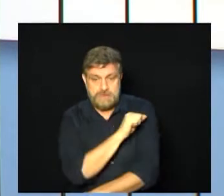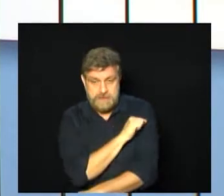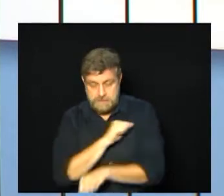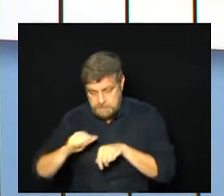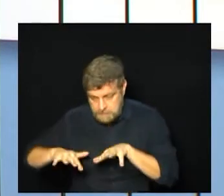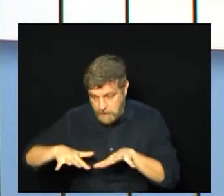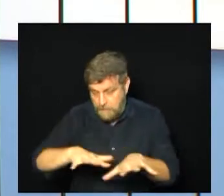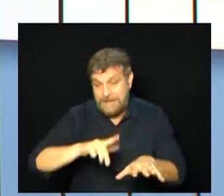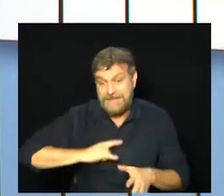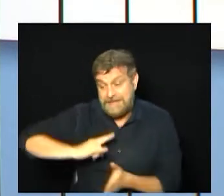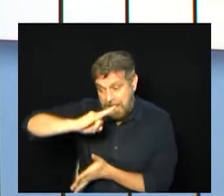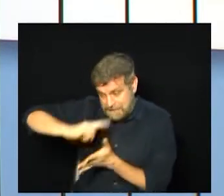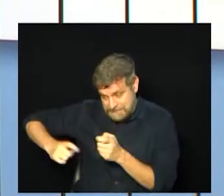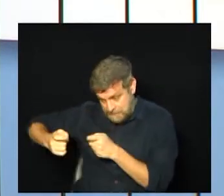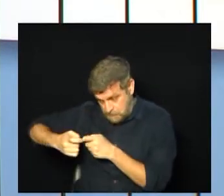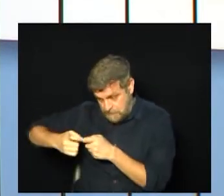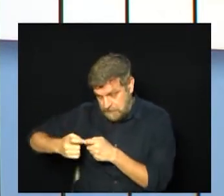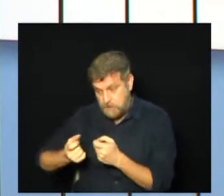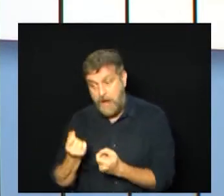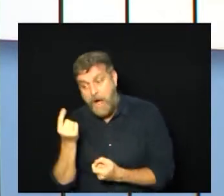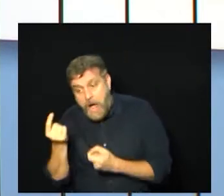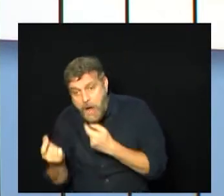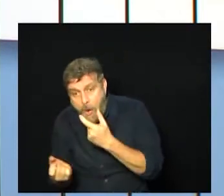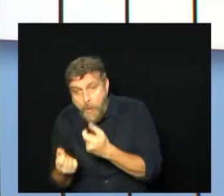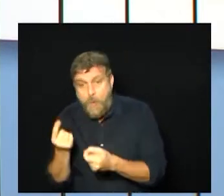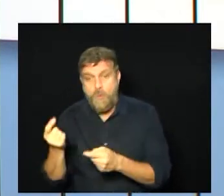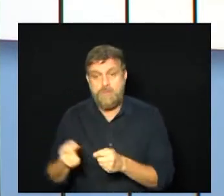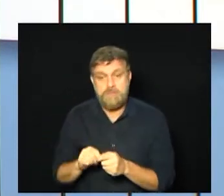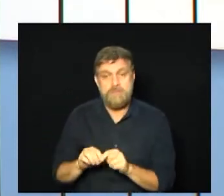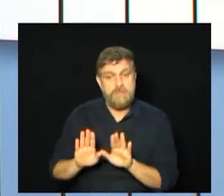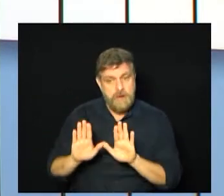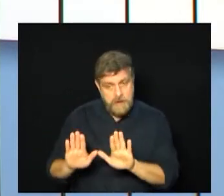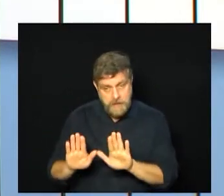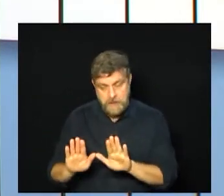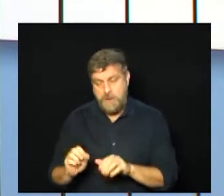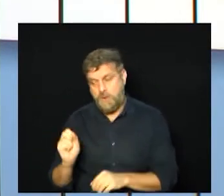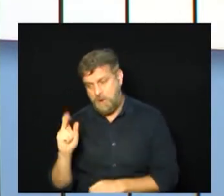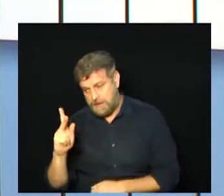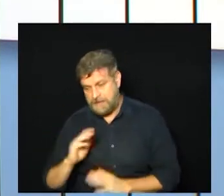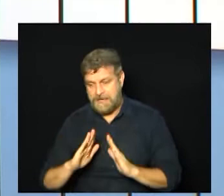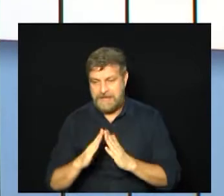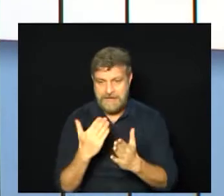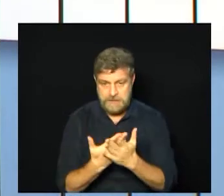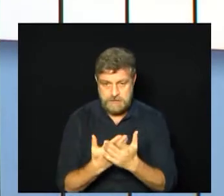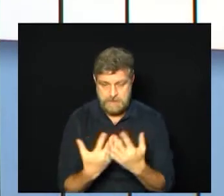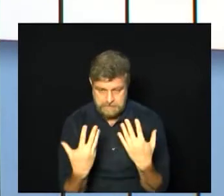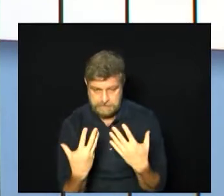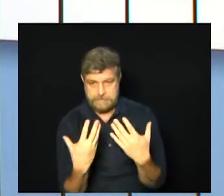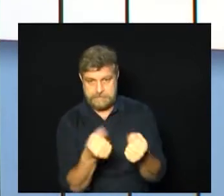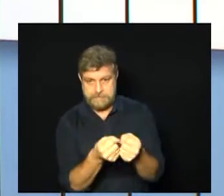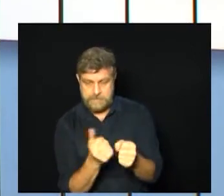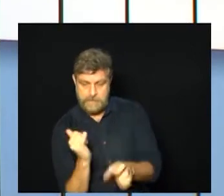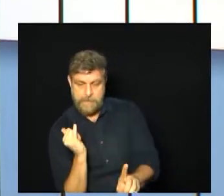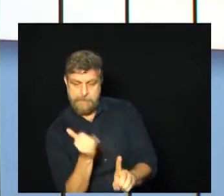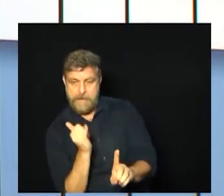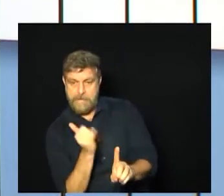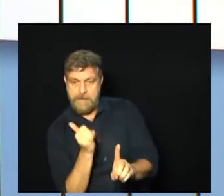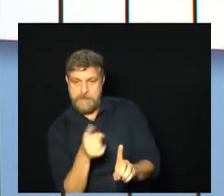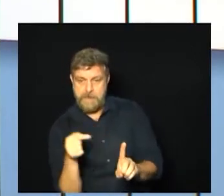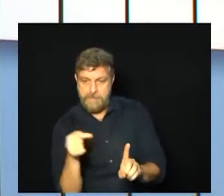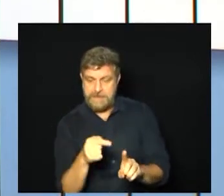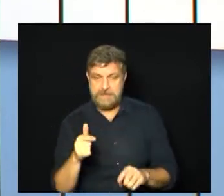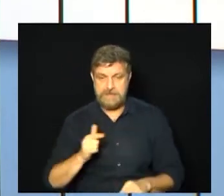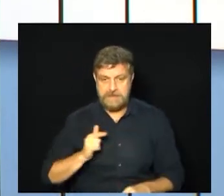tenha um atestado e alguns casos excepcionais. E aí a escola deve ser, então, informada e com